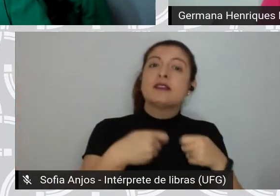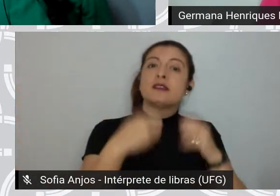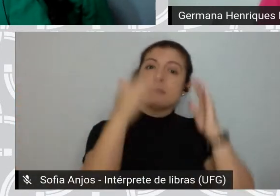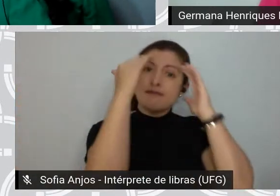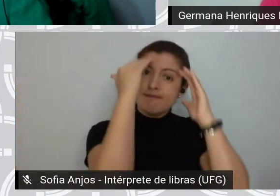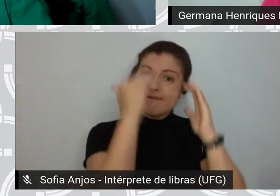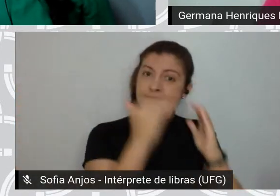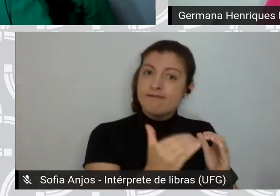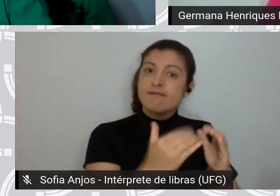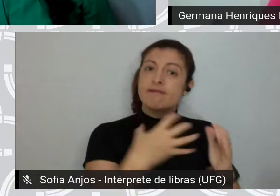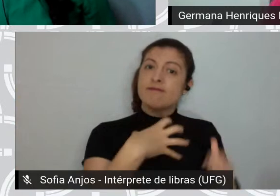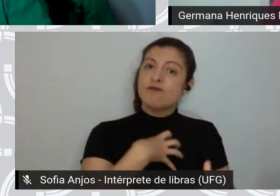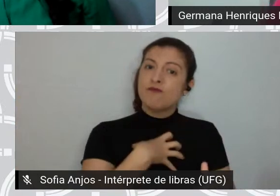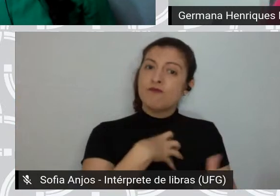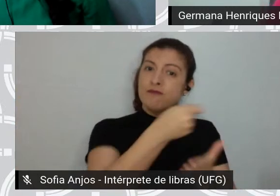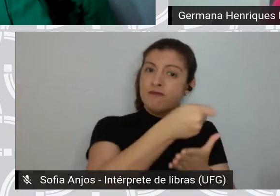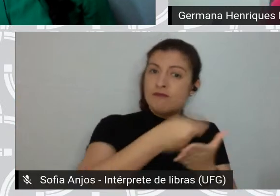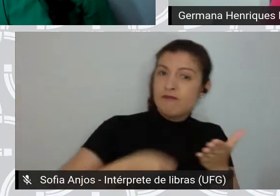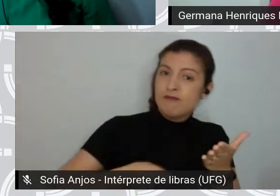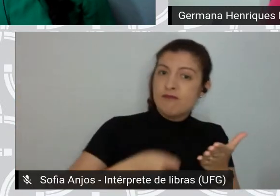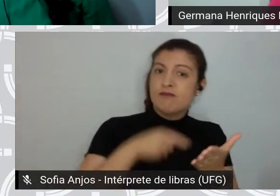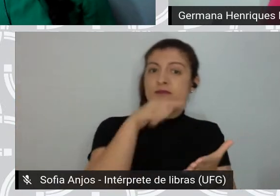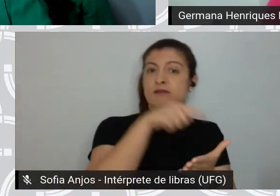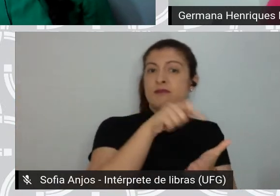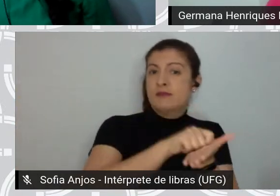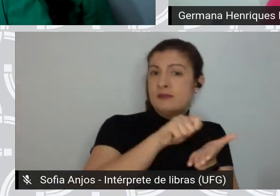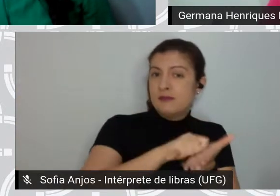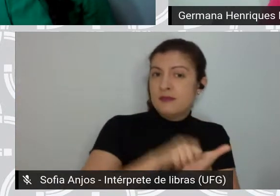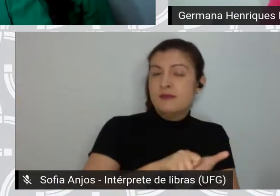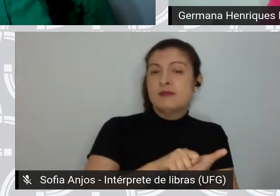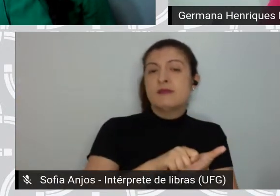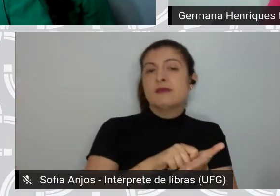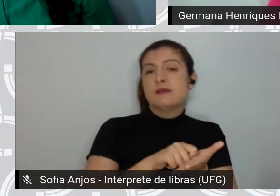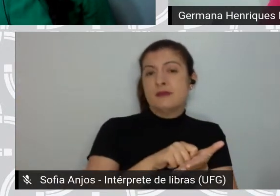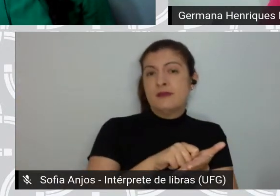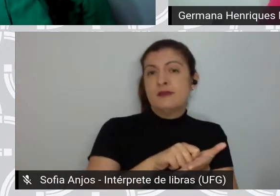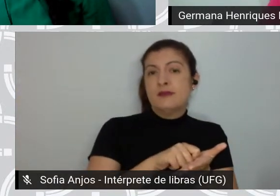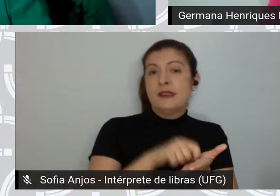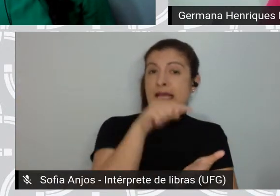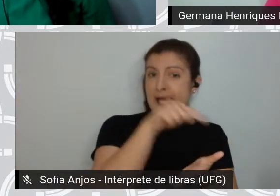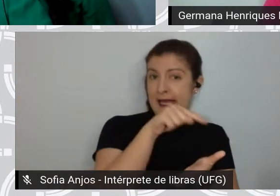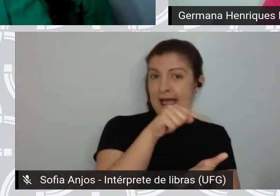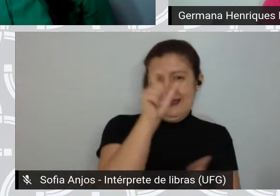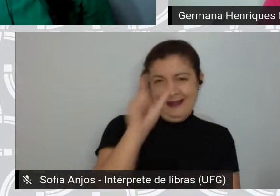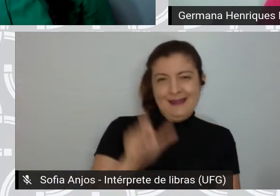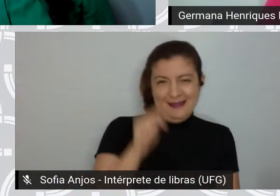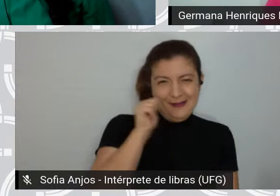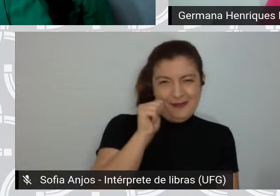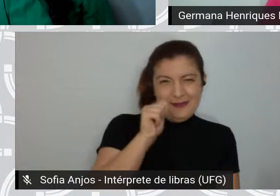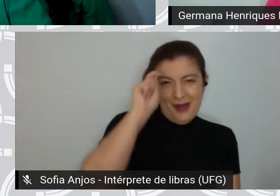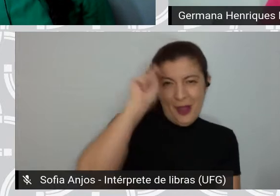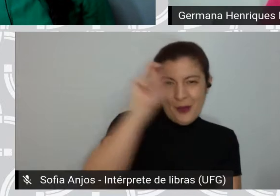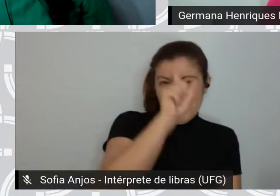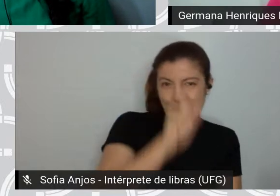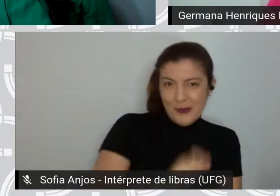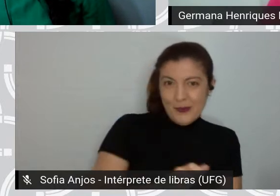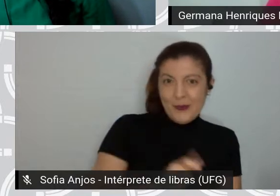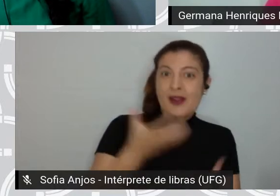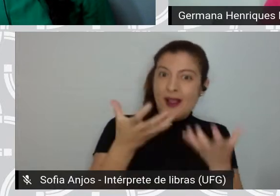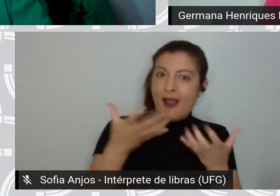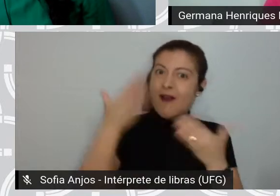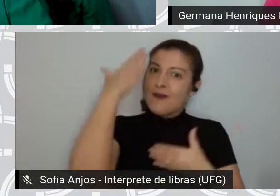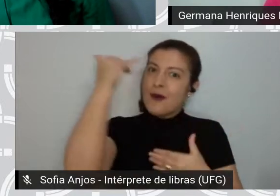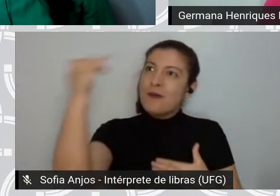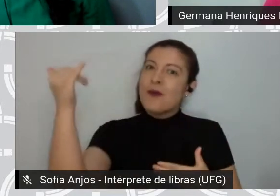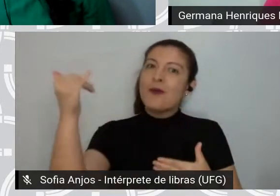gente vê na obra dela, em que, ao mesmo tempo que ela quer ser conhecida, que ela ser famosa, ela reconhece que ela é